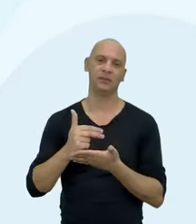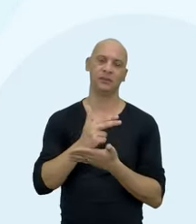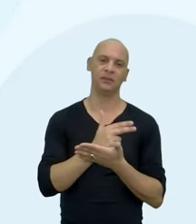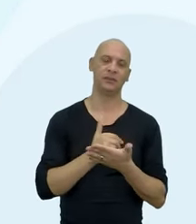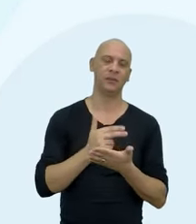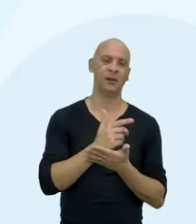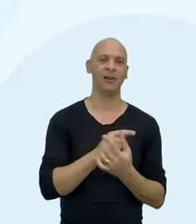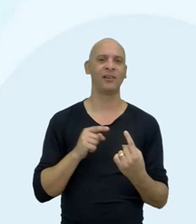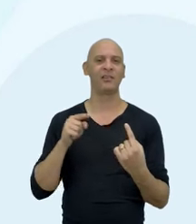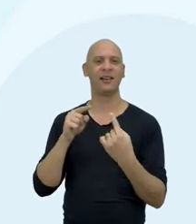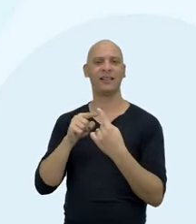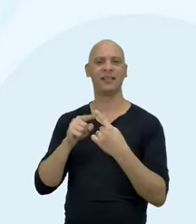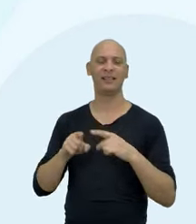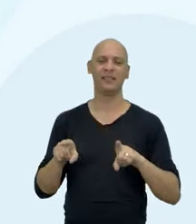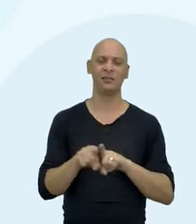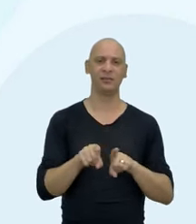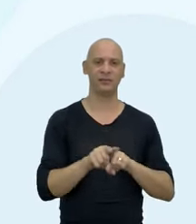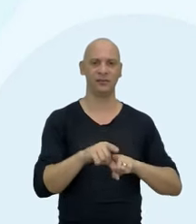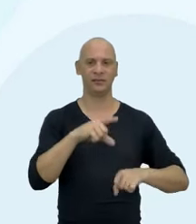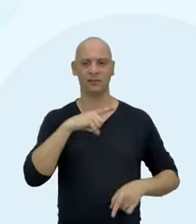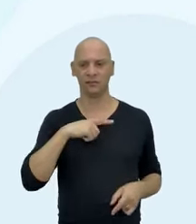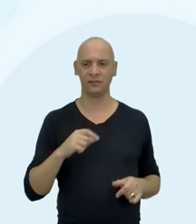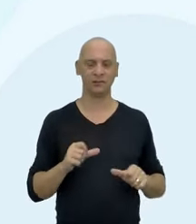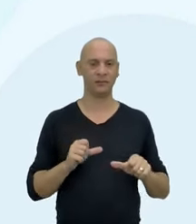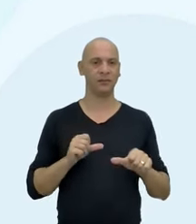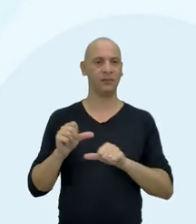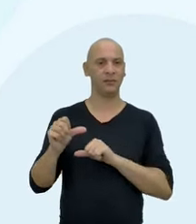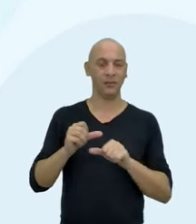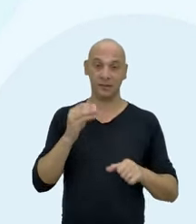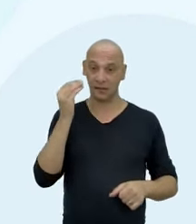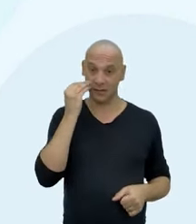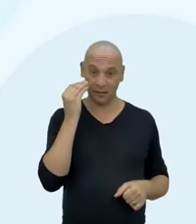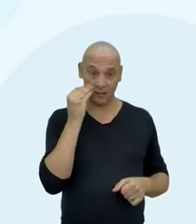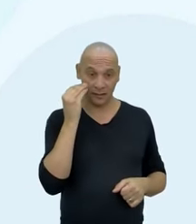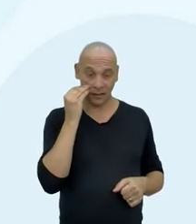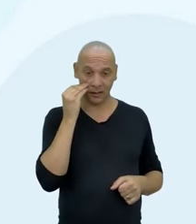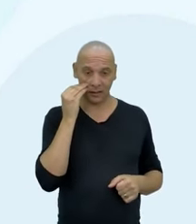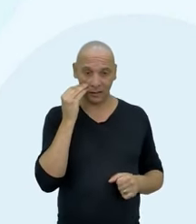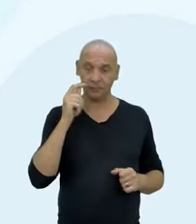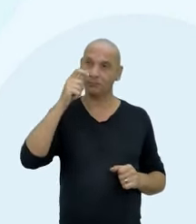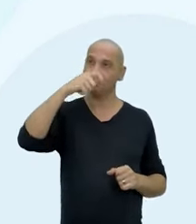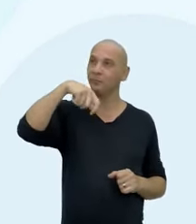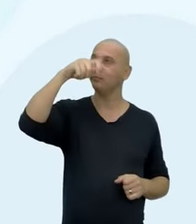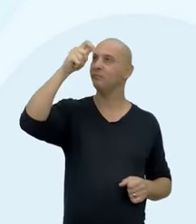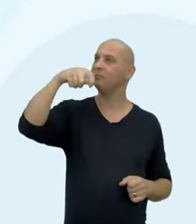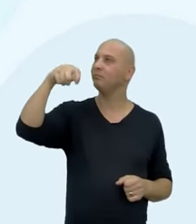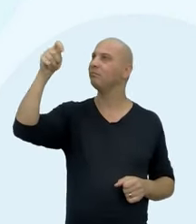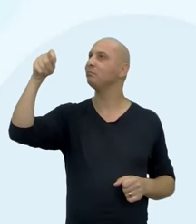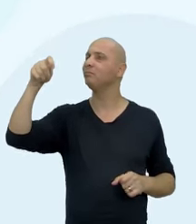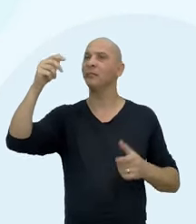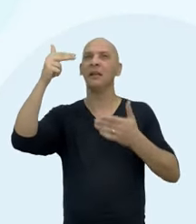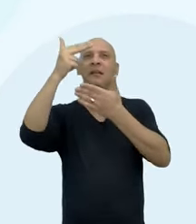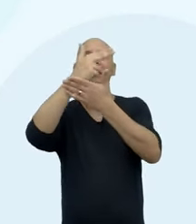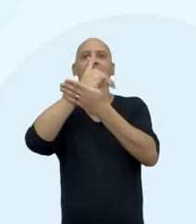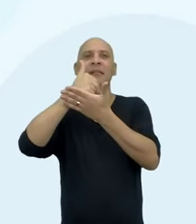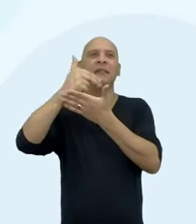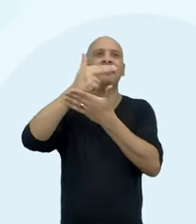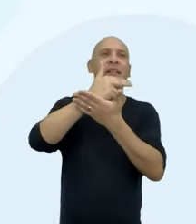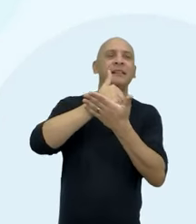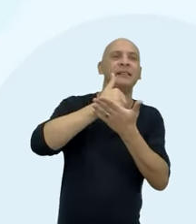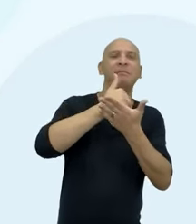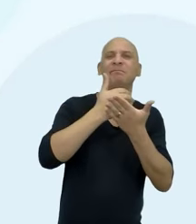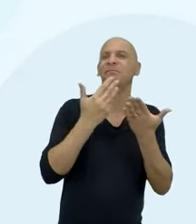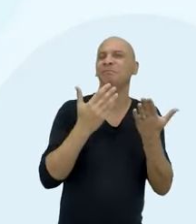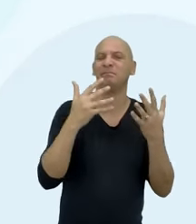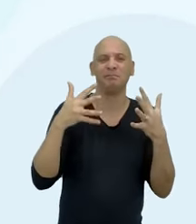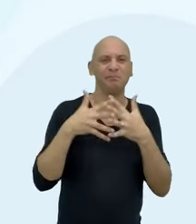rapidamente trocar de lugar se você tentar fazer isso no quadro gente é muito complicado porque apaga ele se